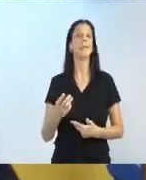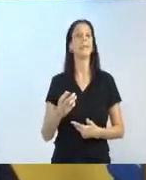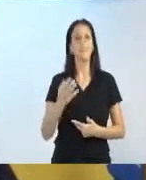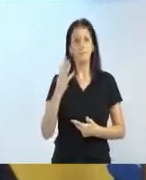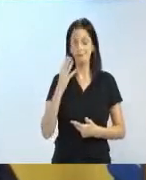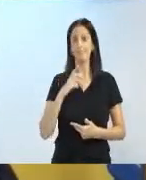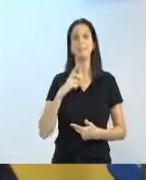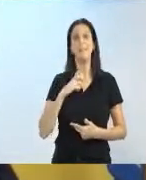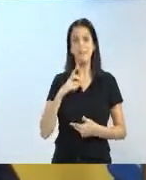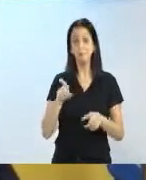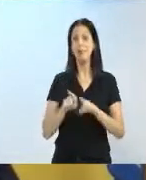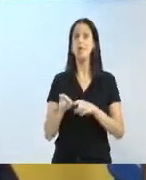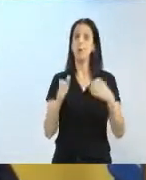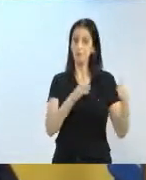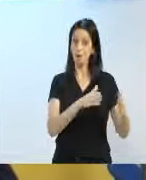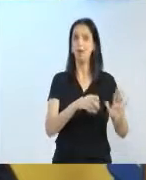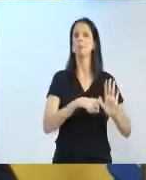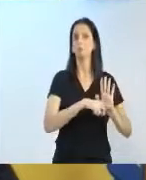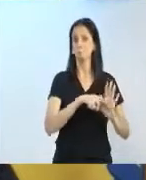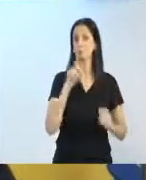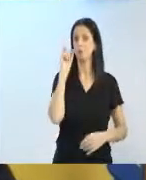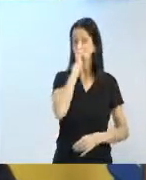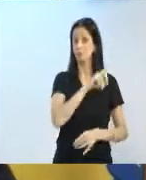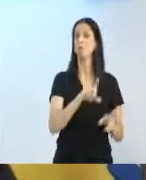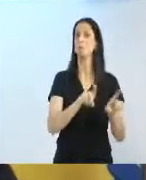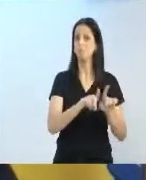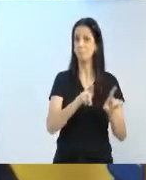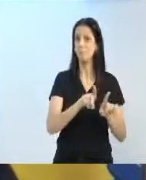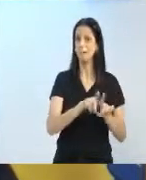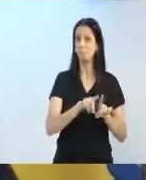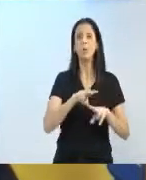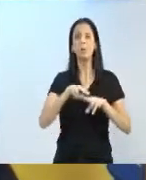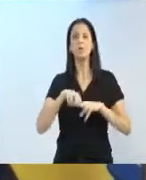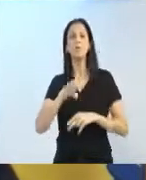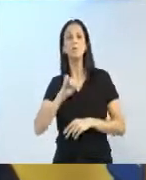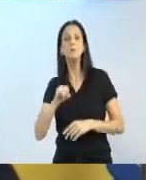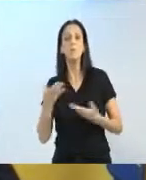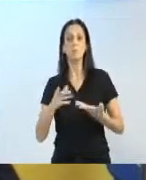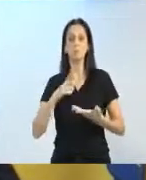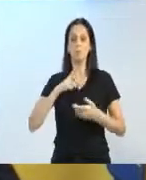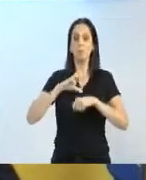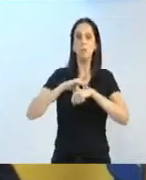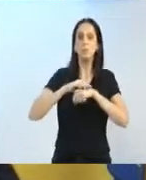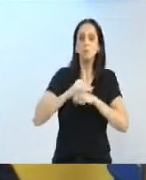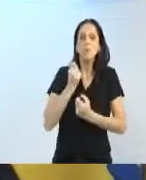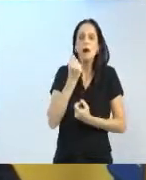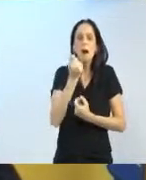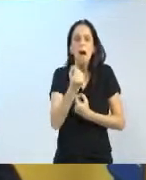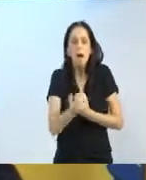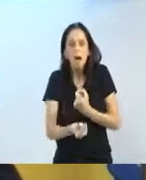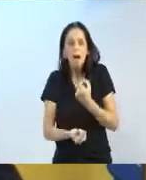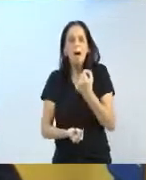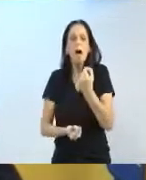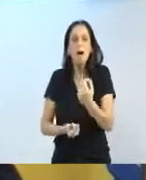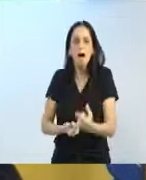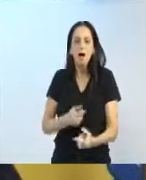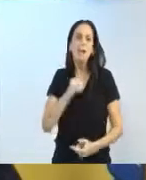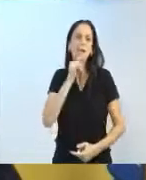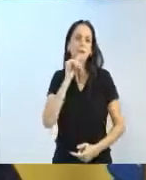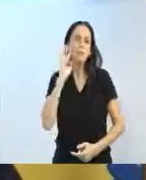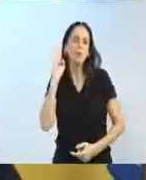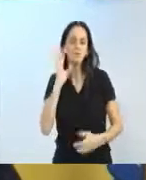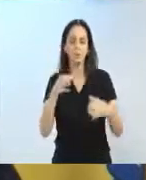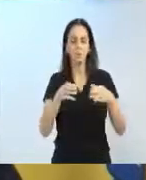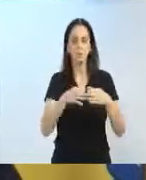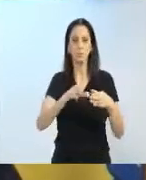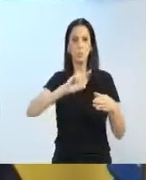Então, hoje, uma doença rara é considerada uma doença rara, uma incidência de 1 em cada